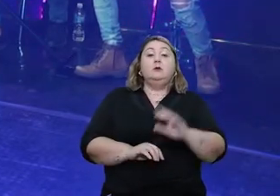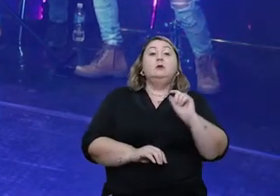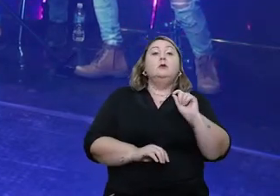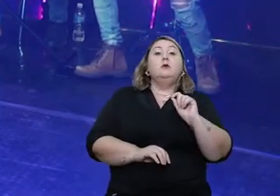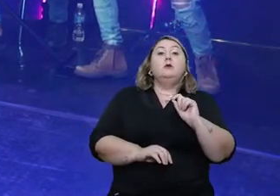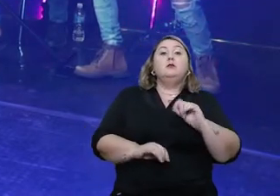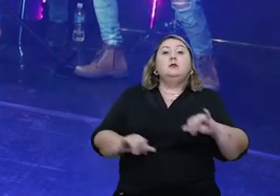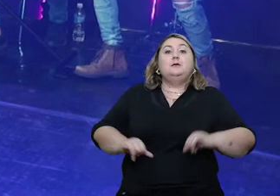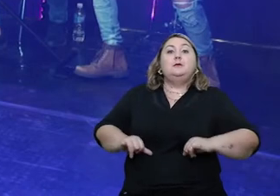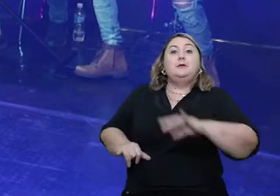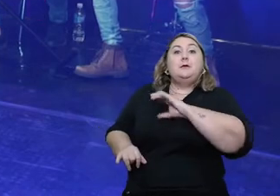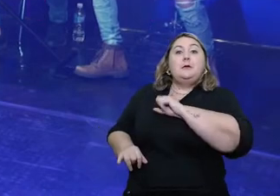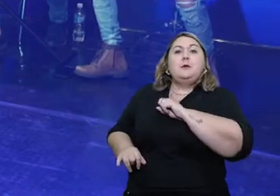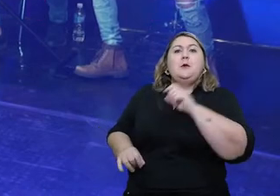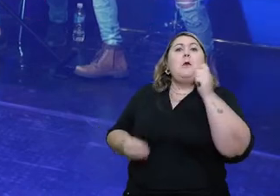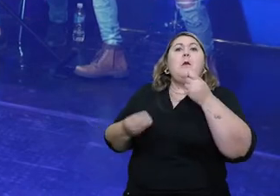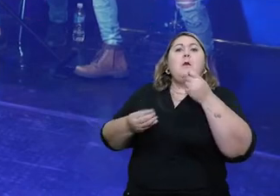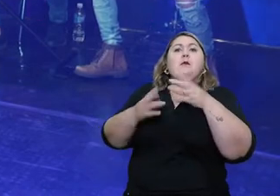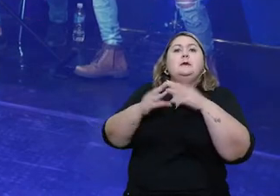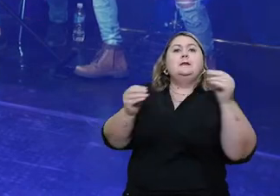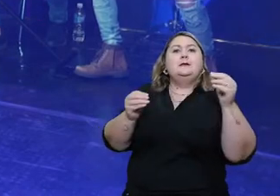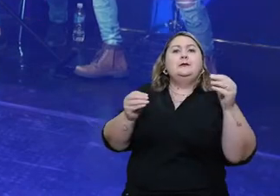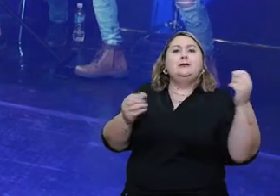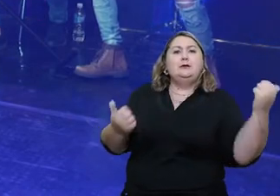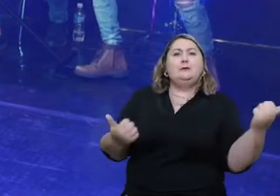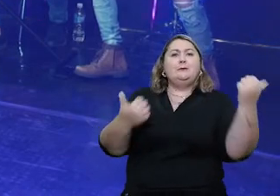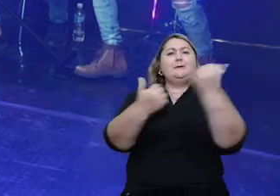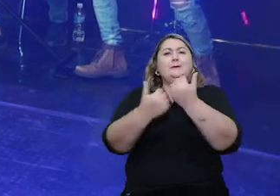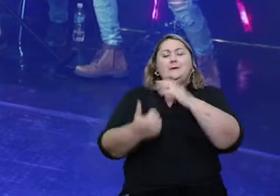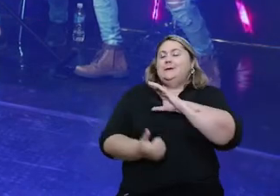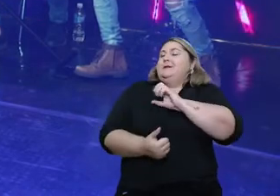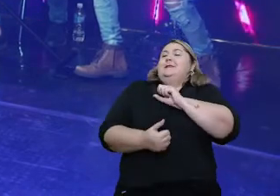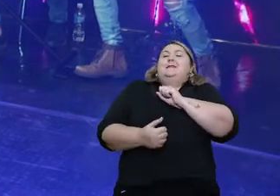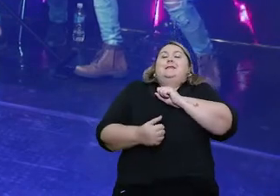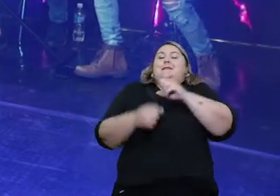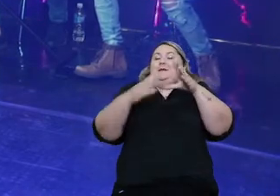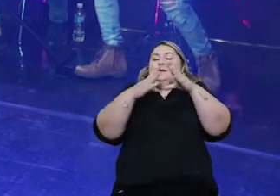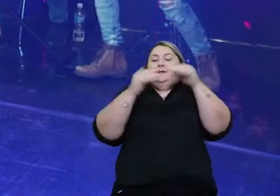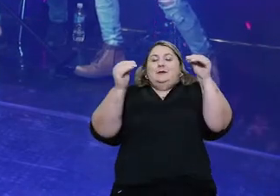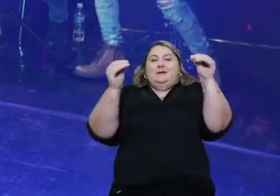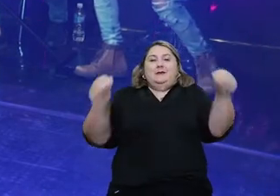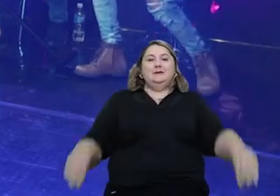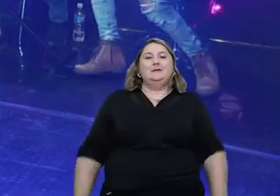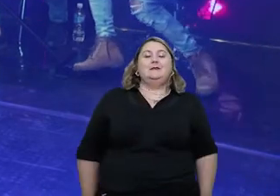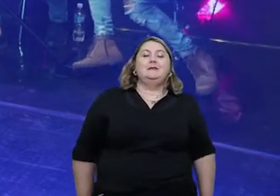sul. A dor do amor é com outro amor que a gente cura.